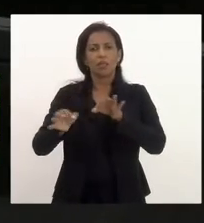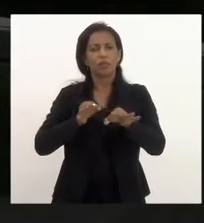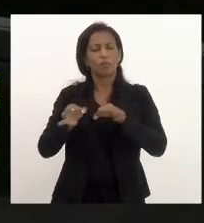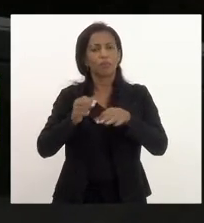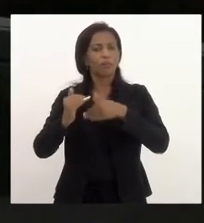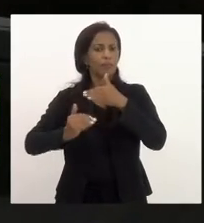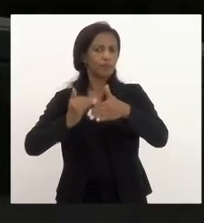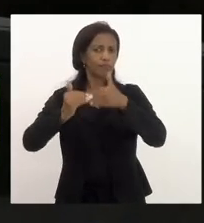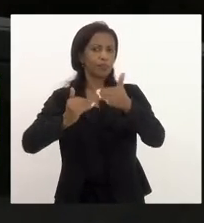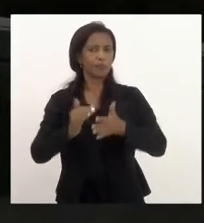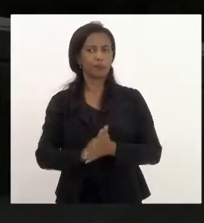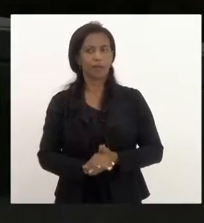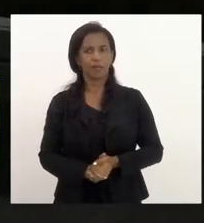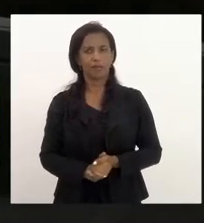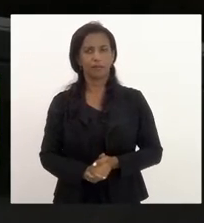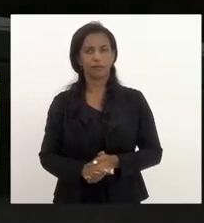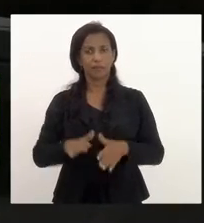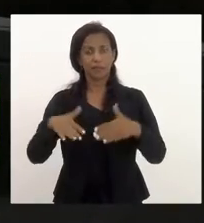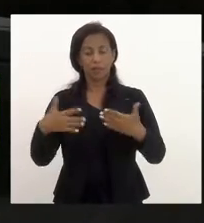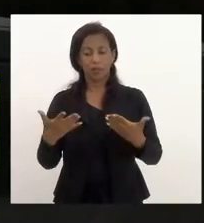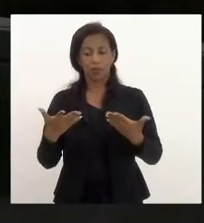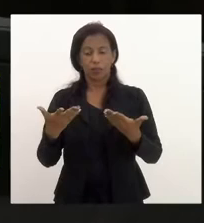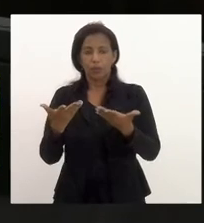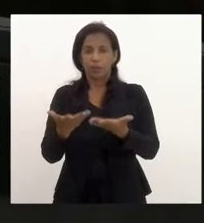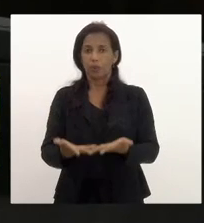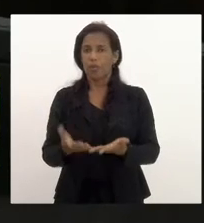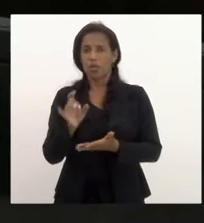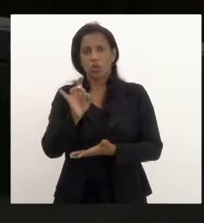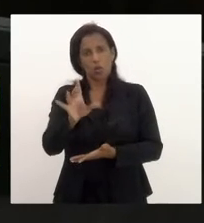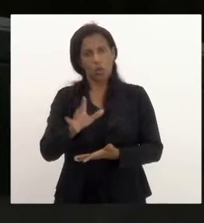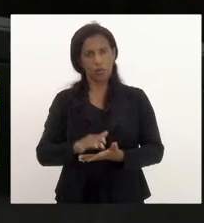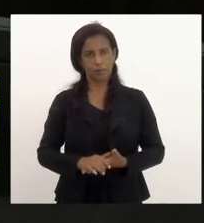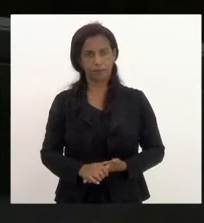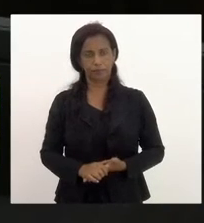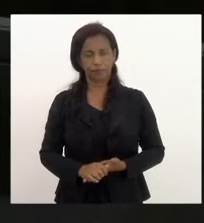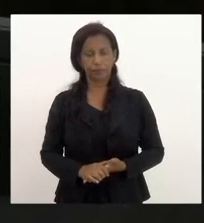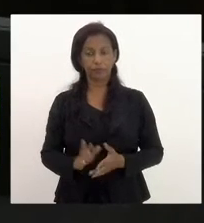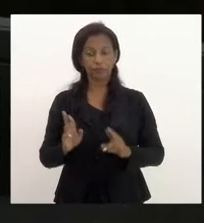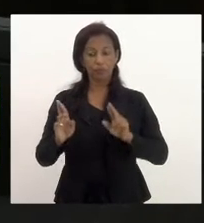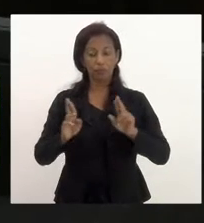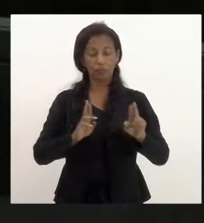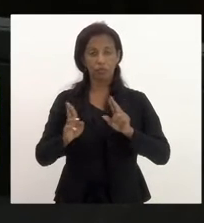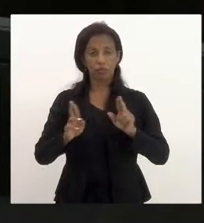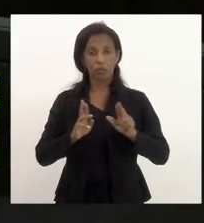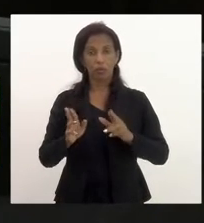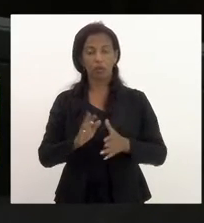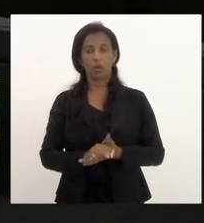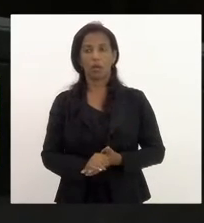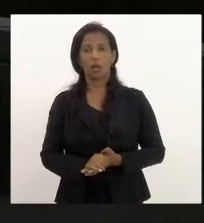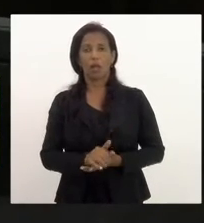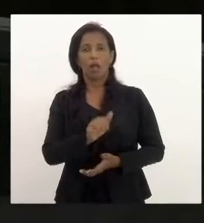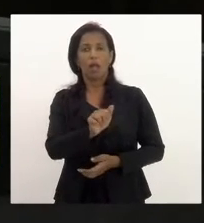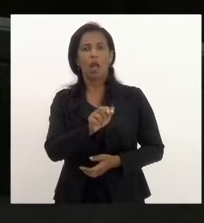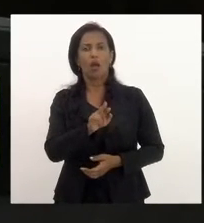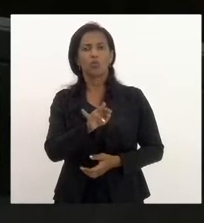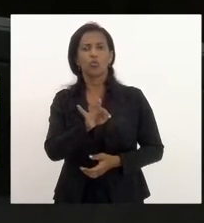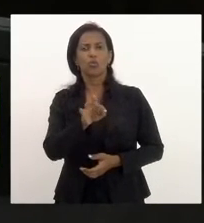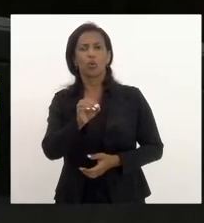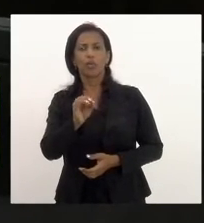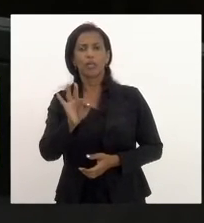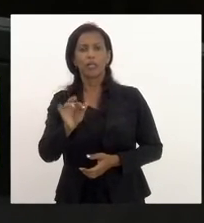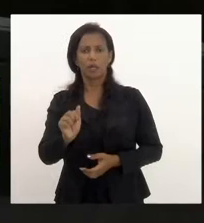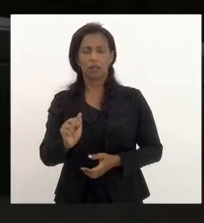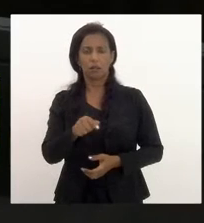o desenvolvimento então não seria só isso com relação à Auditoria da dívida